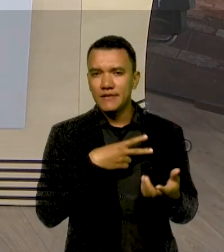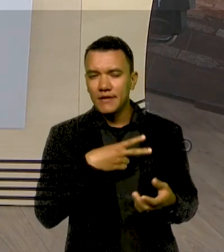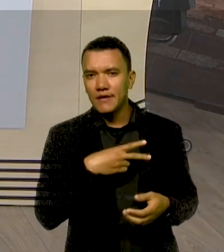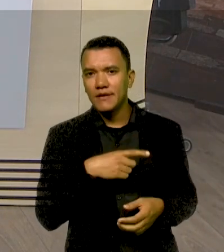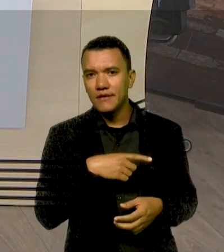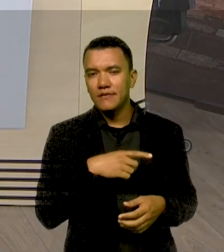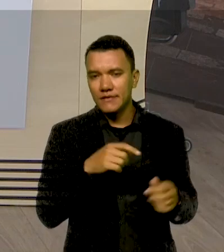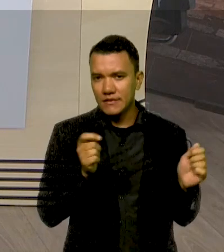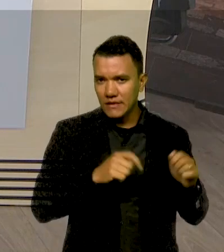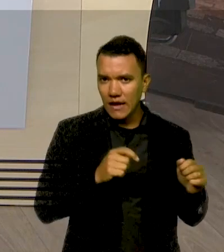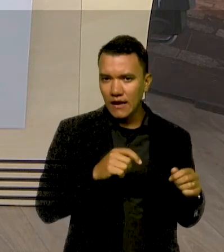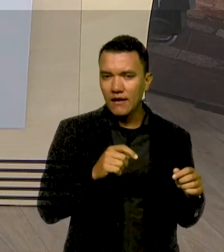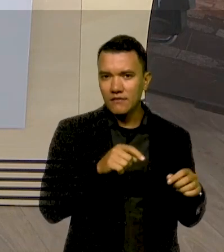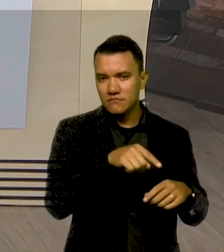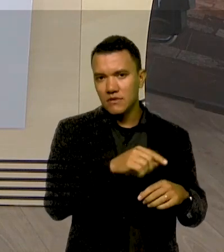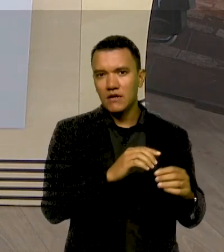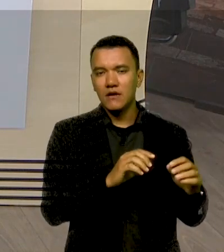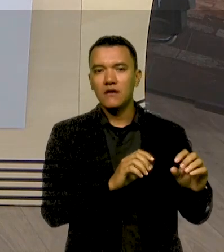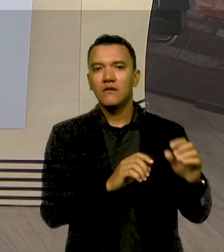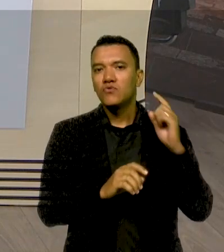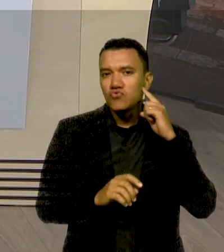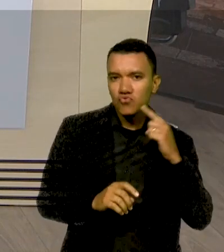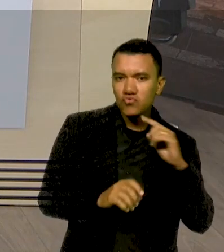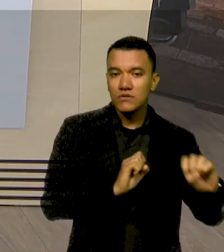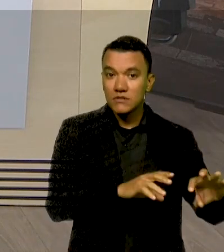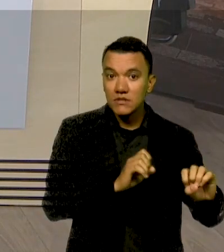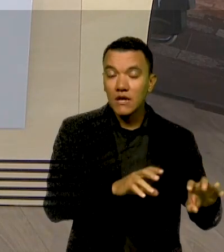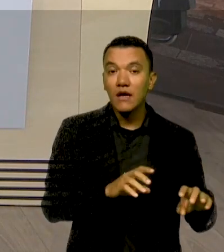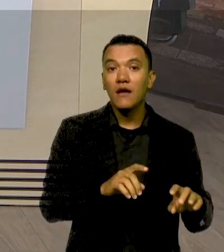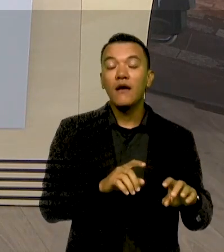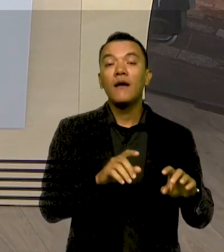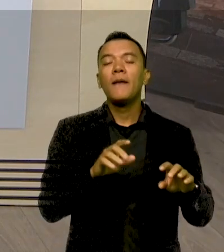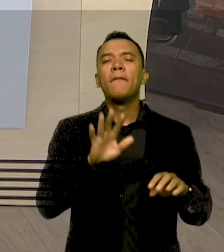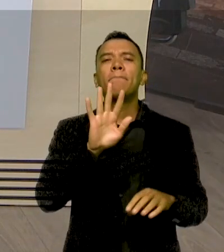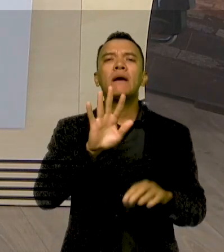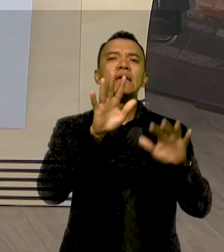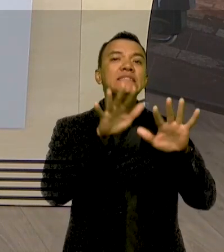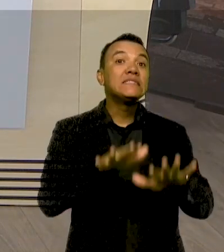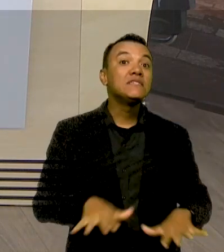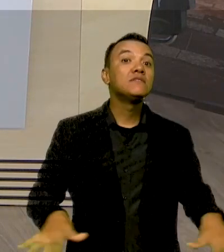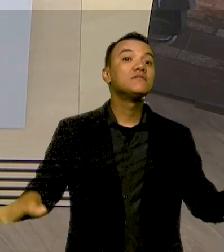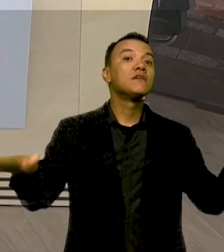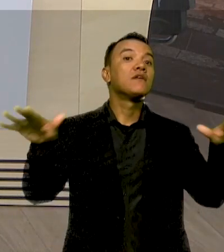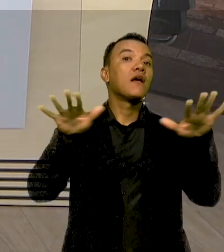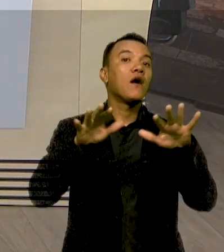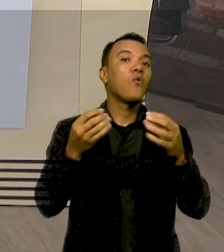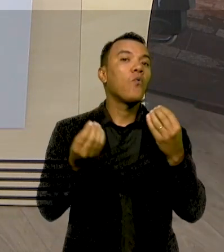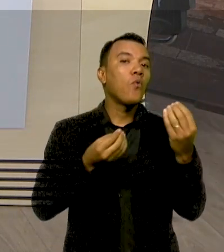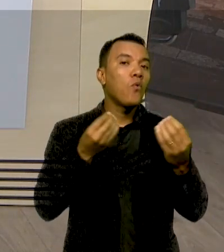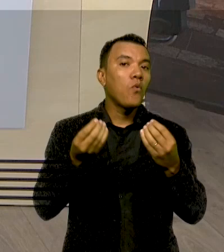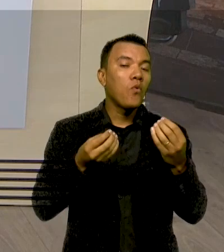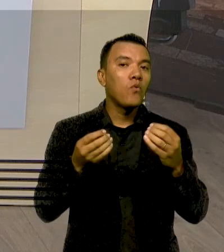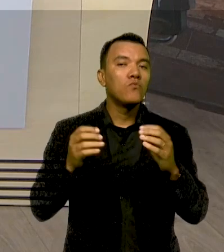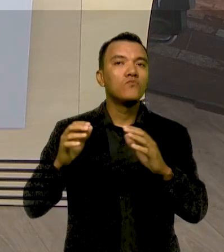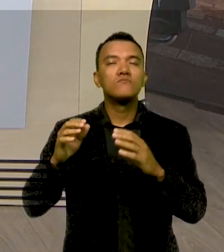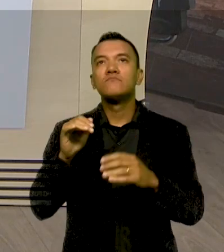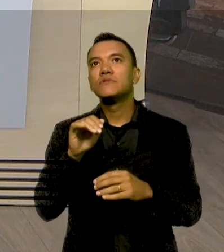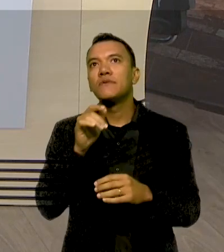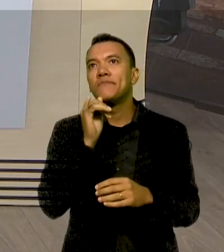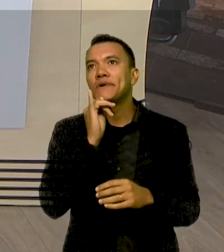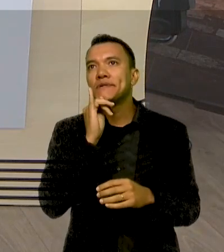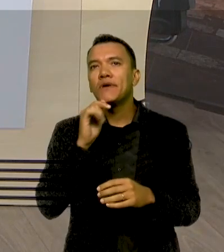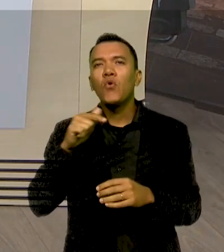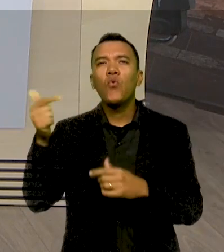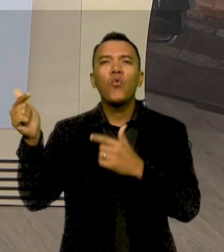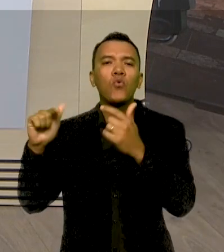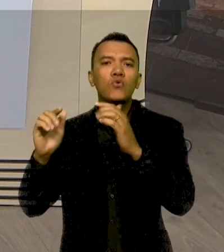para receber este tipo de público, mas de uma forma geral, como é que tem sido naquelas escolas do ensino